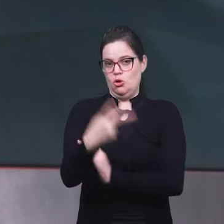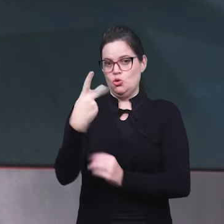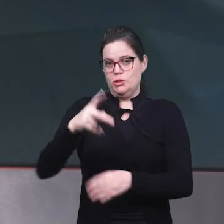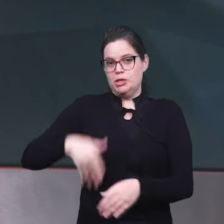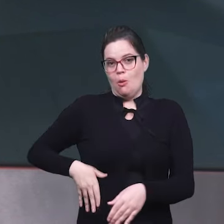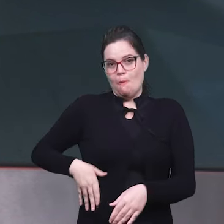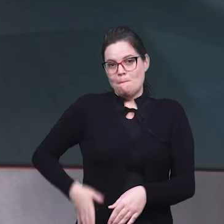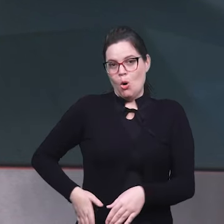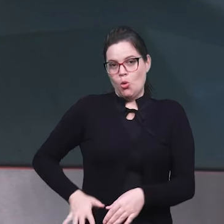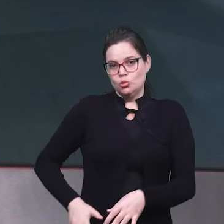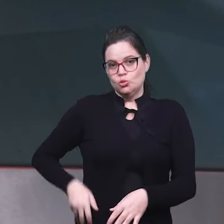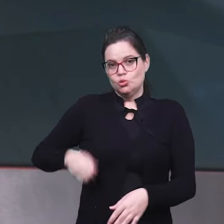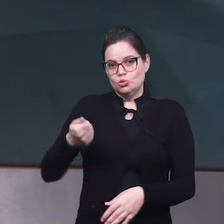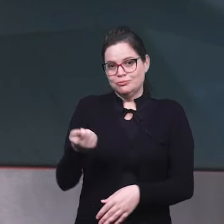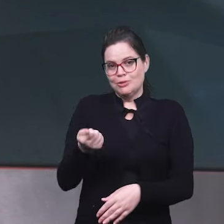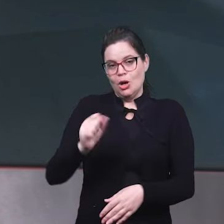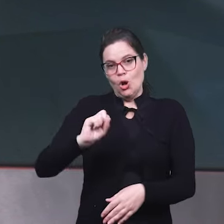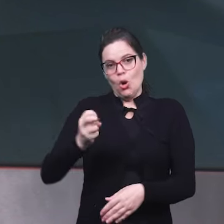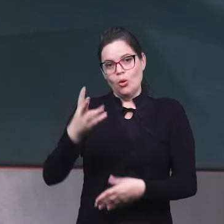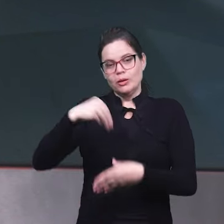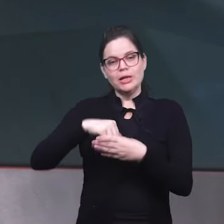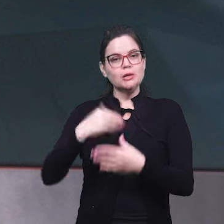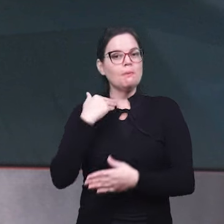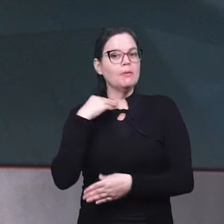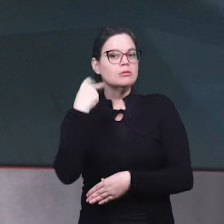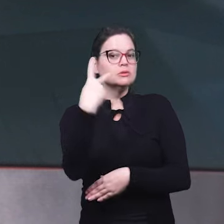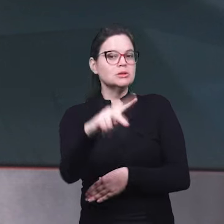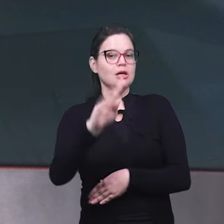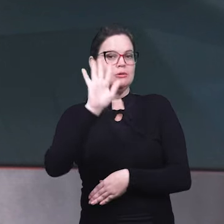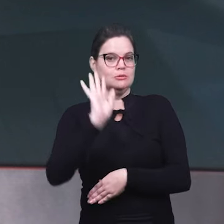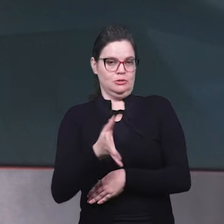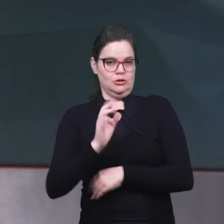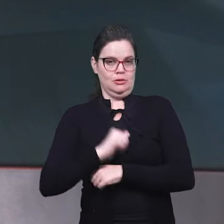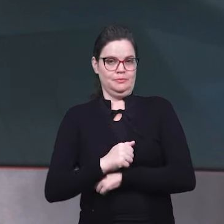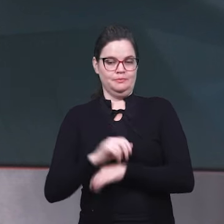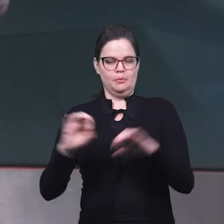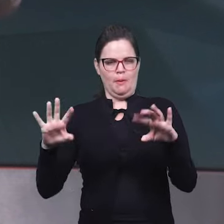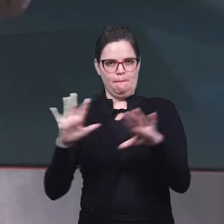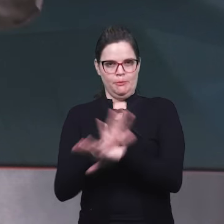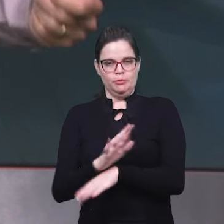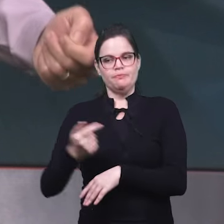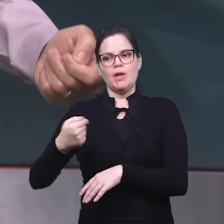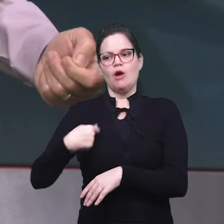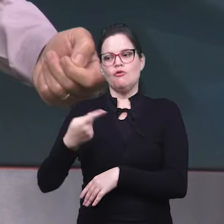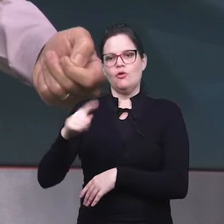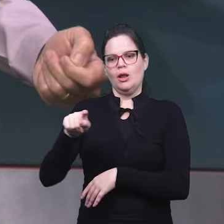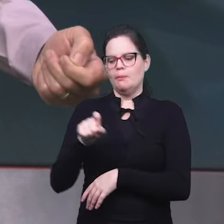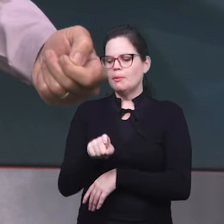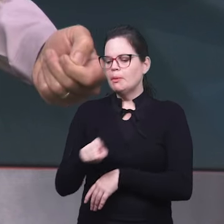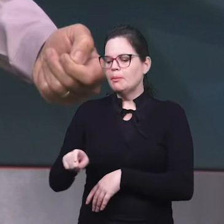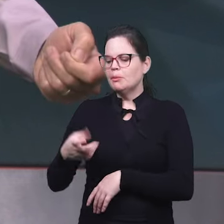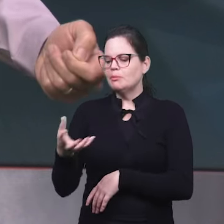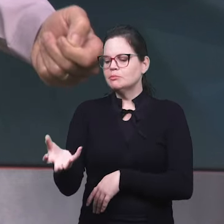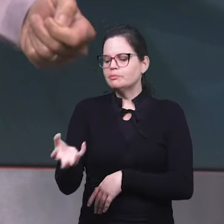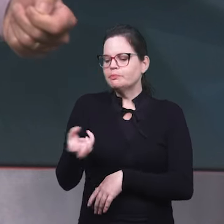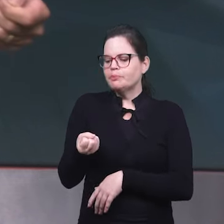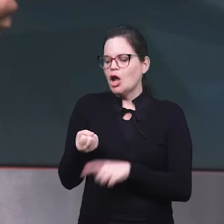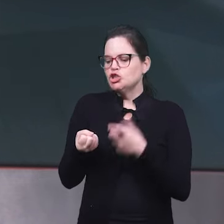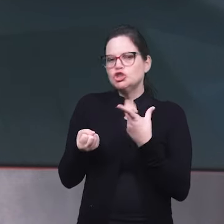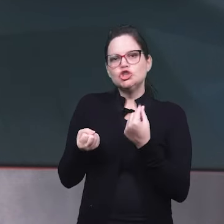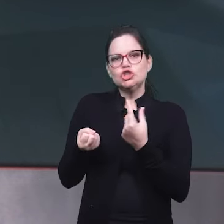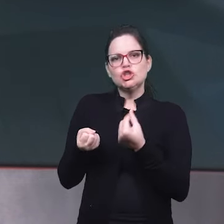no bolso, está na conta bancária. Aí você dispõe desse dinheiro